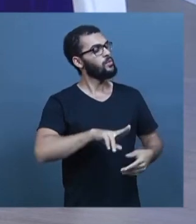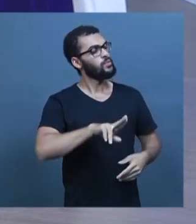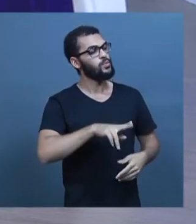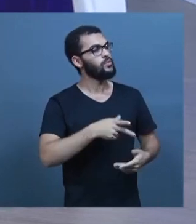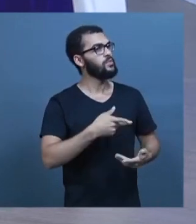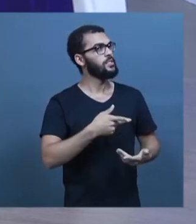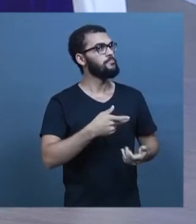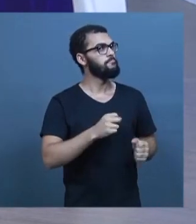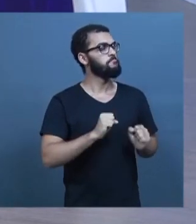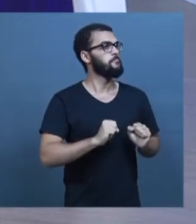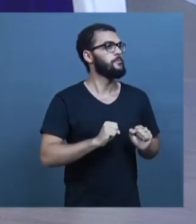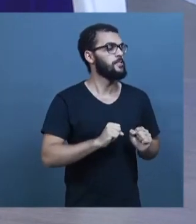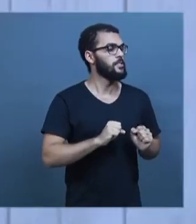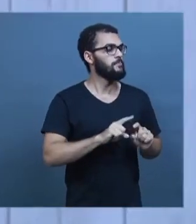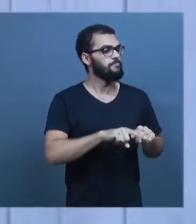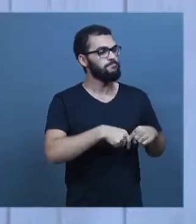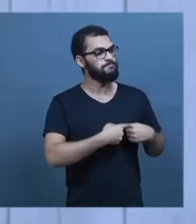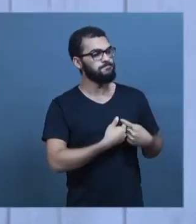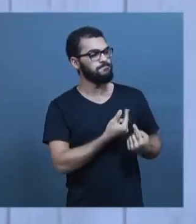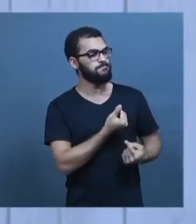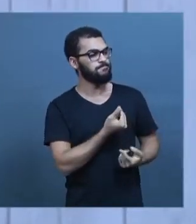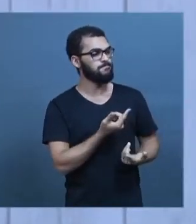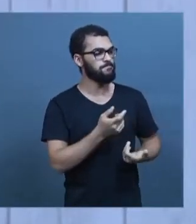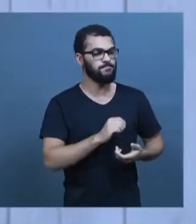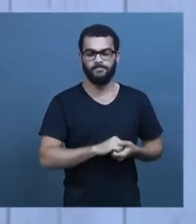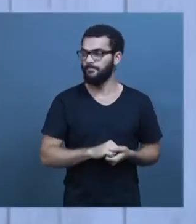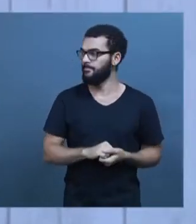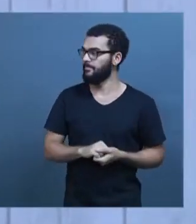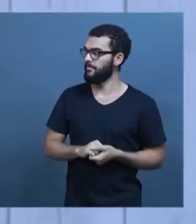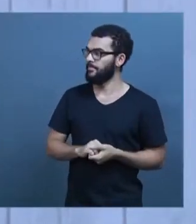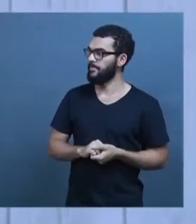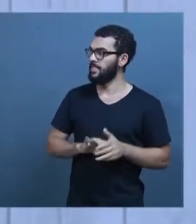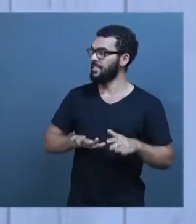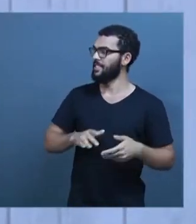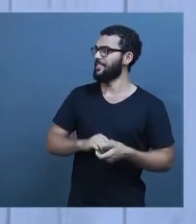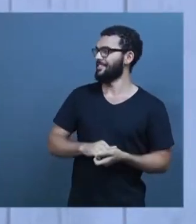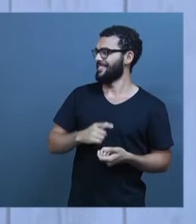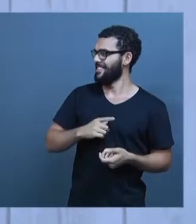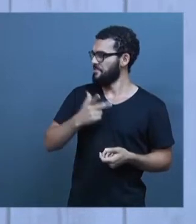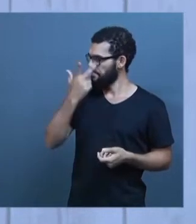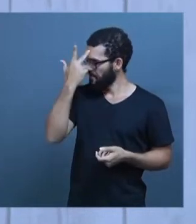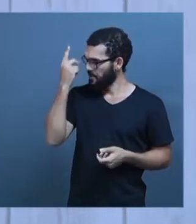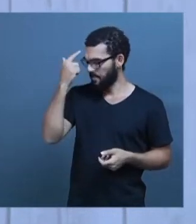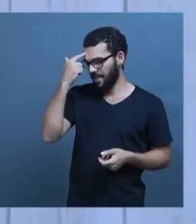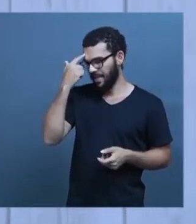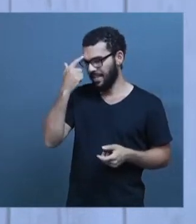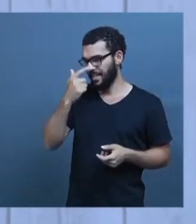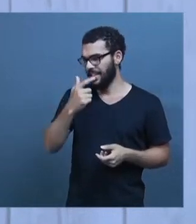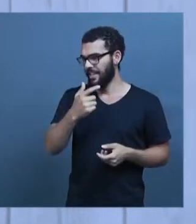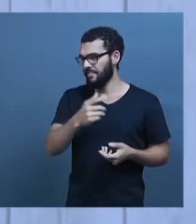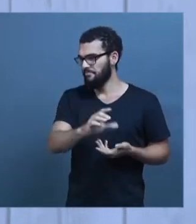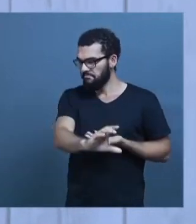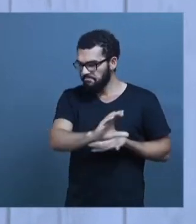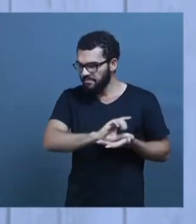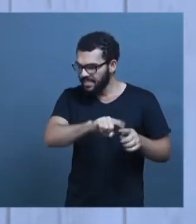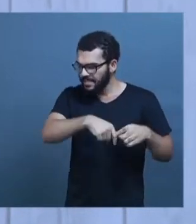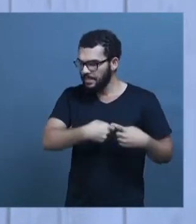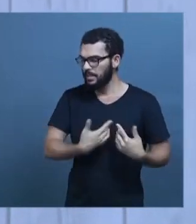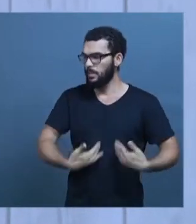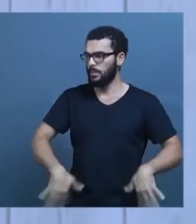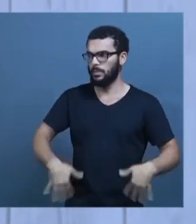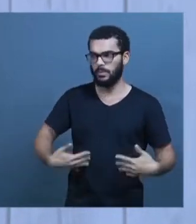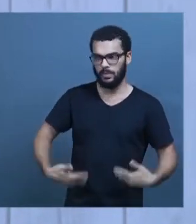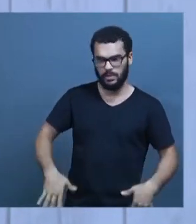positivo? Então, essa ideia de que o crédito é o vilão, não é bem assim. O crédito, ele pode ser